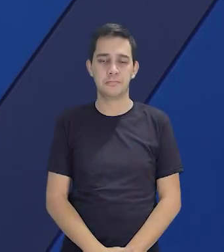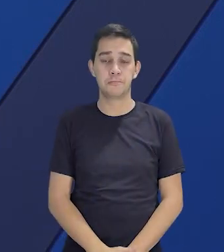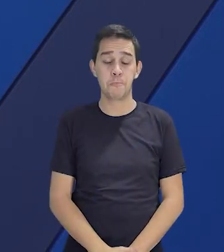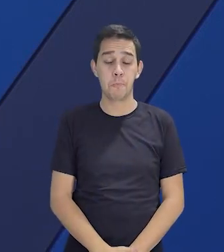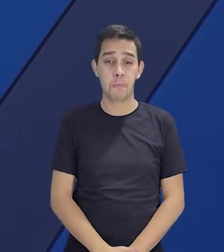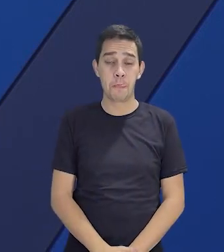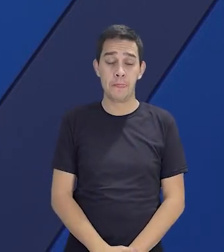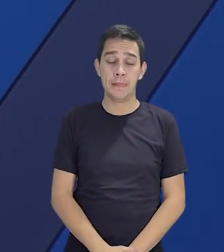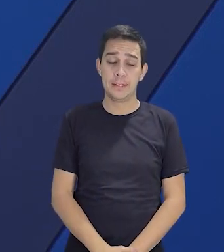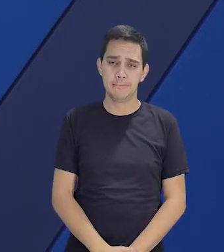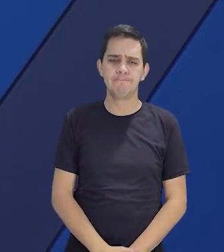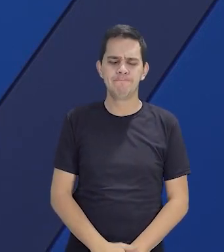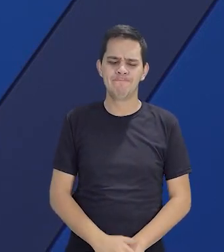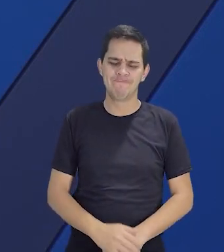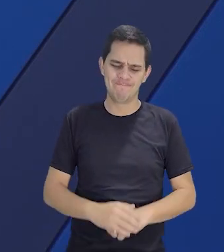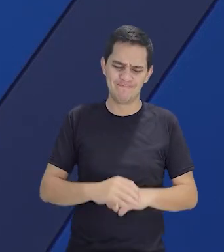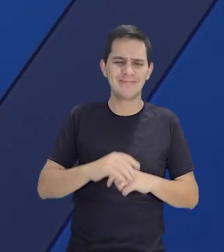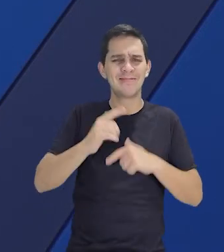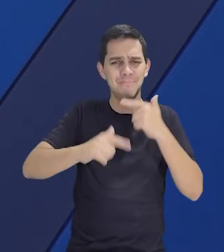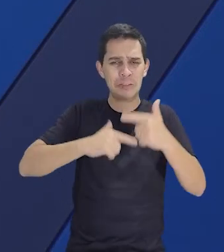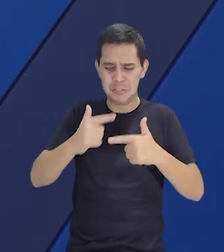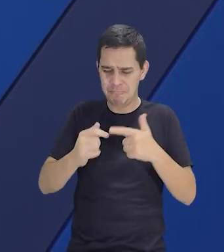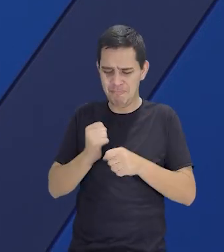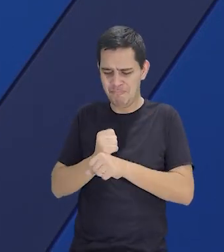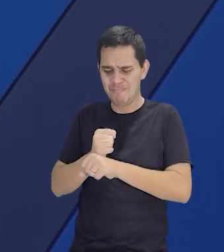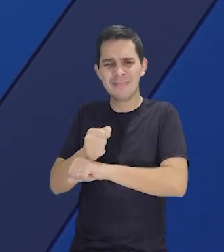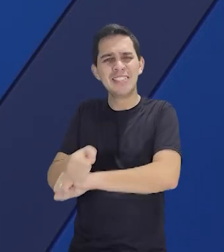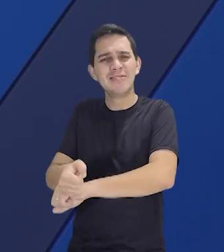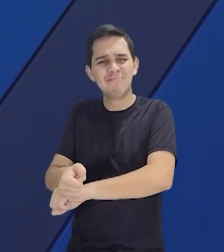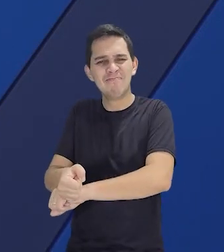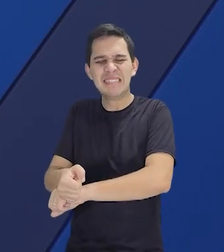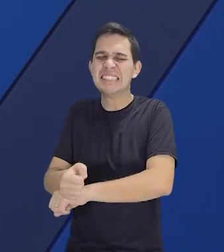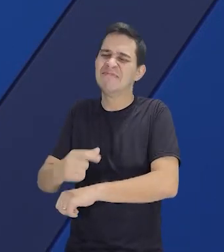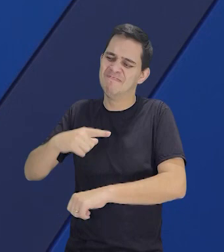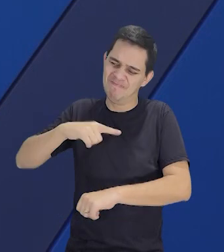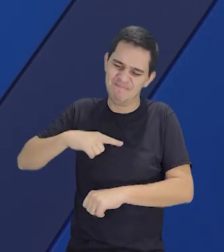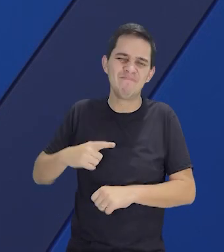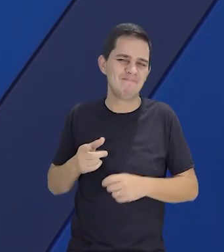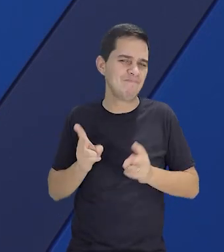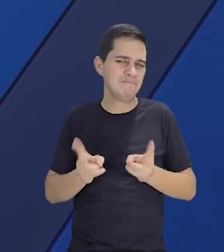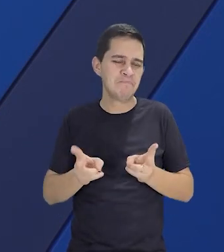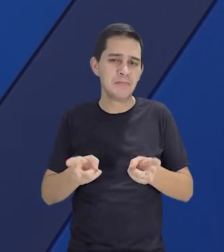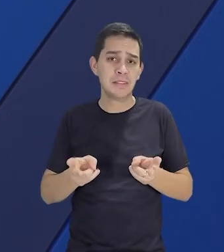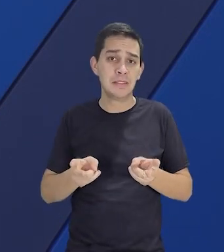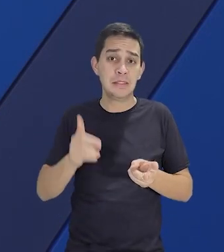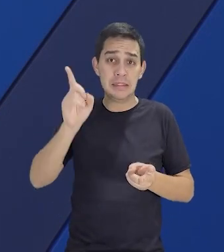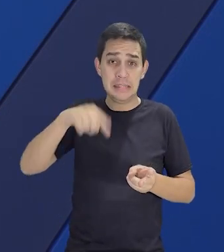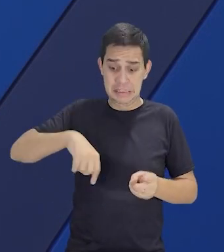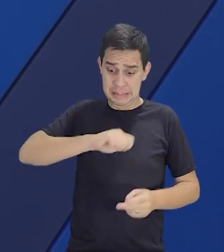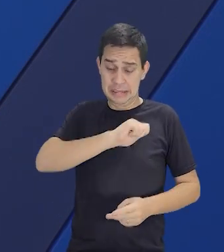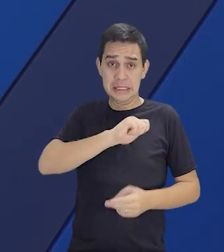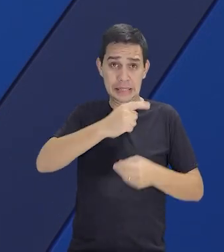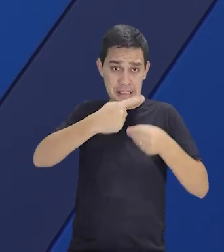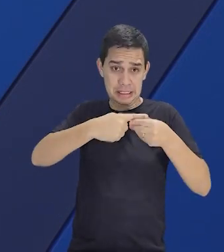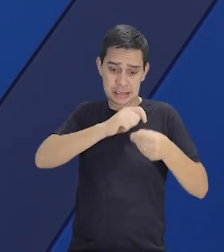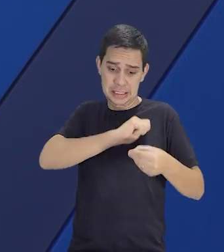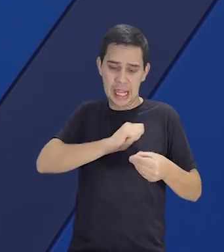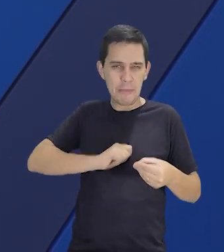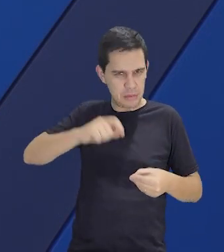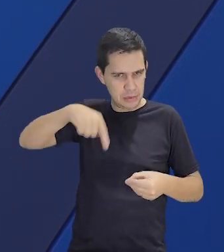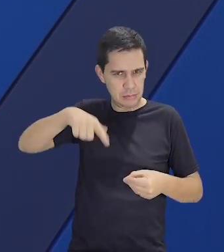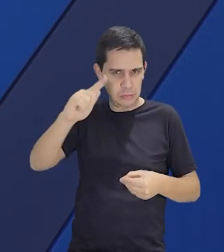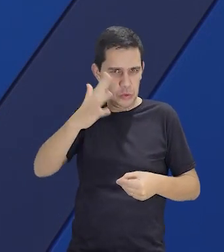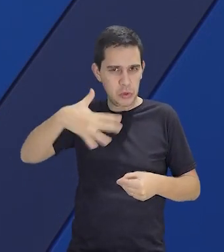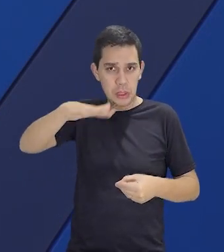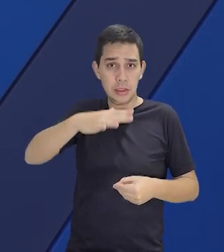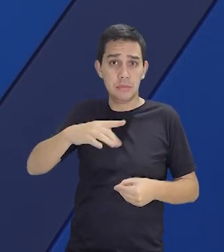O trabalho escravo, lamentavelmente, ainda existe. Em Anápolis, no interior de Goiás, uma doméstica é resgatada da